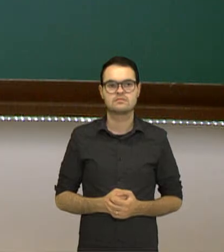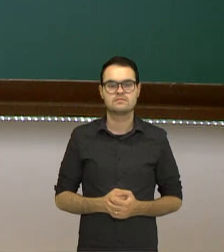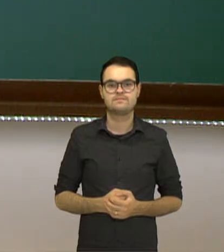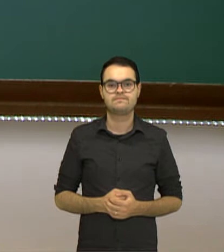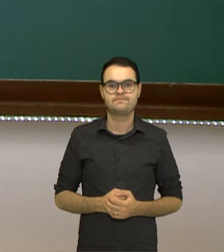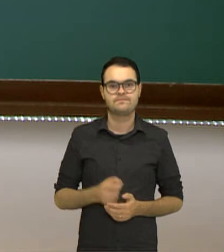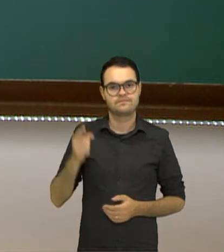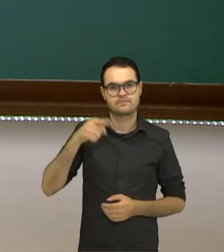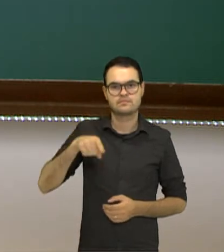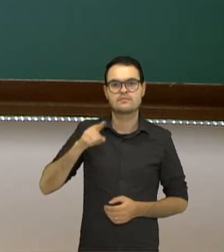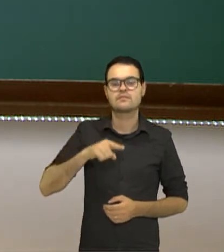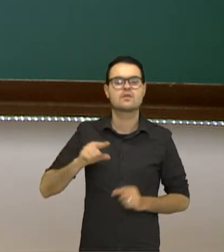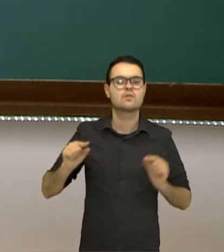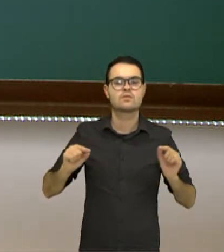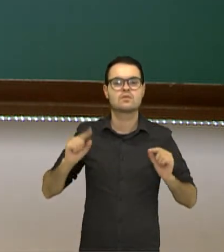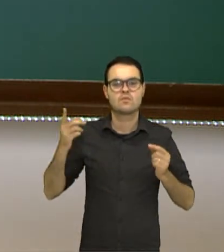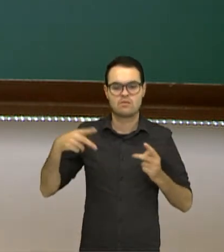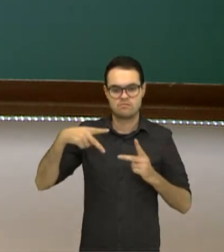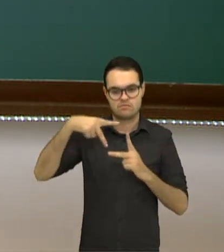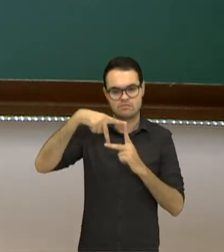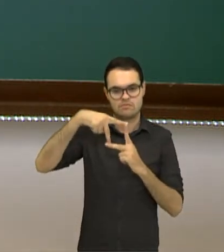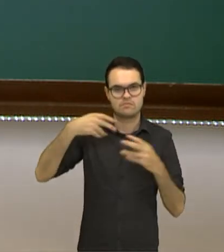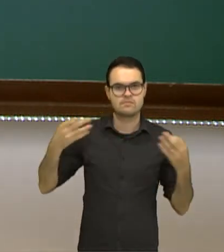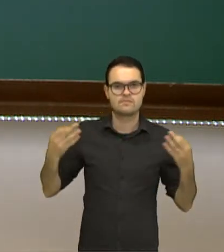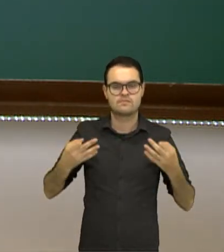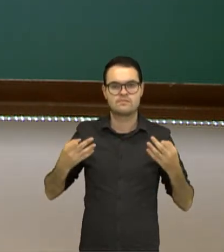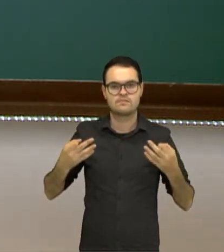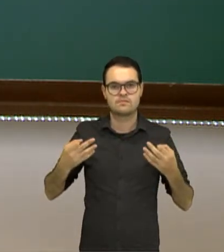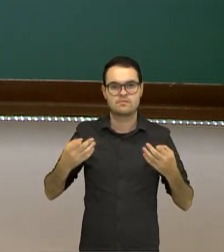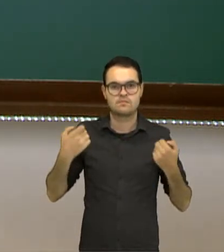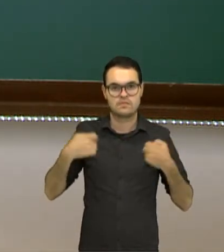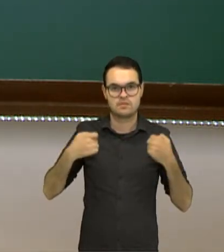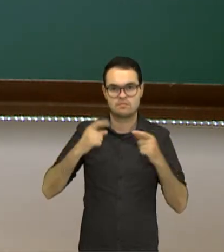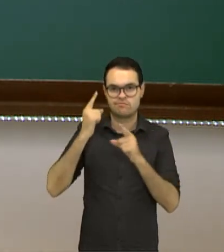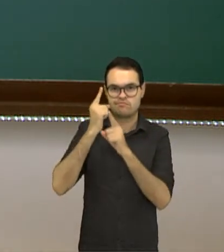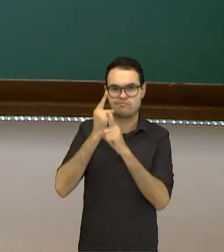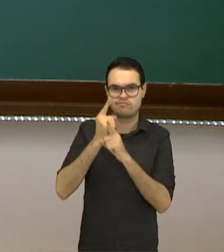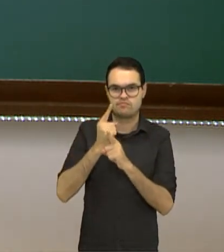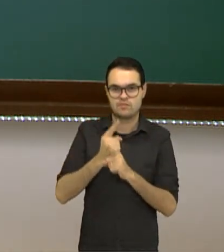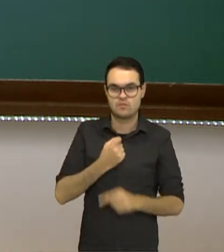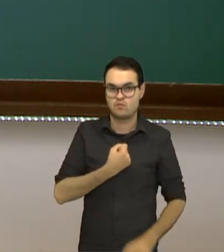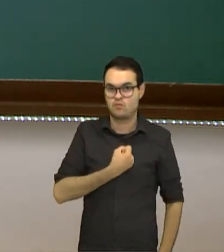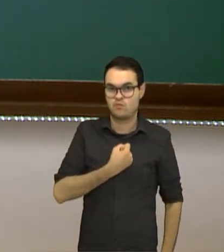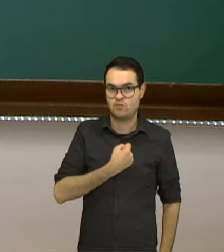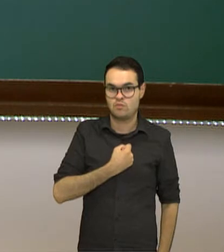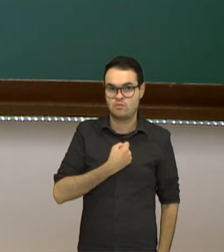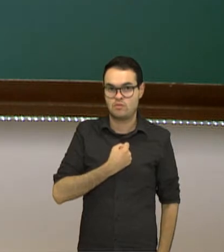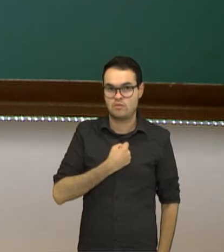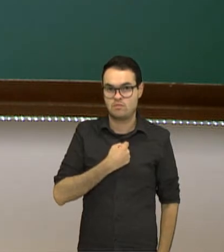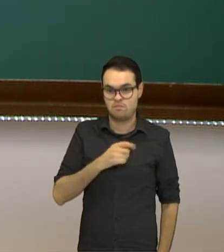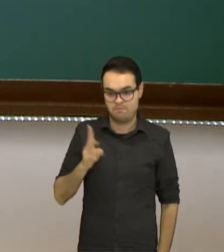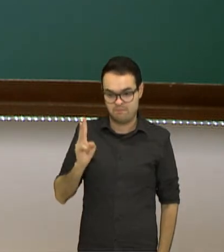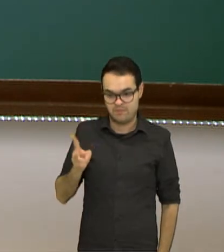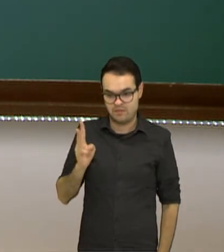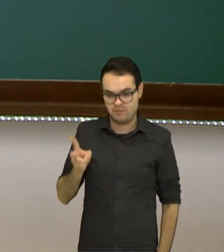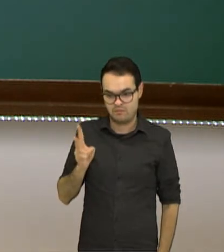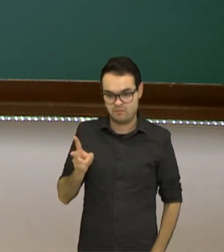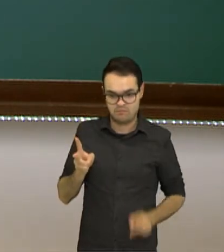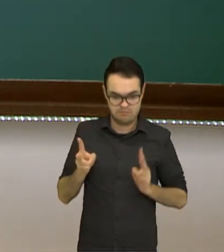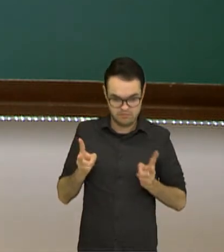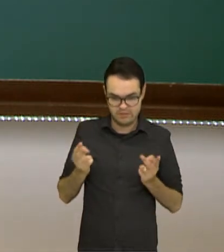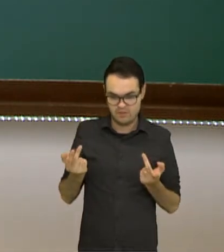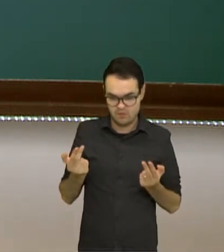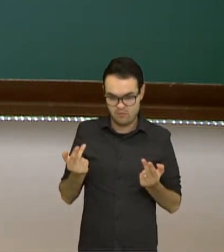E aí, pessoal, qual é quadrado perfeito? Eu tenho que descobrir um número que vezes ele mesmo dá 100.